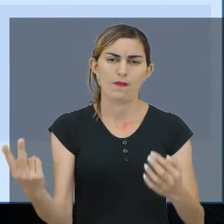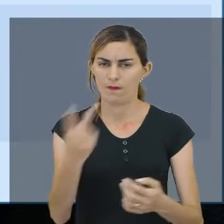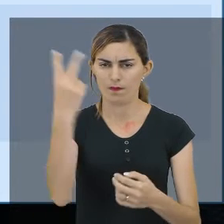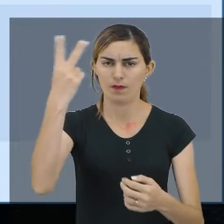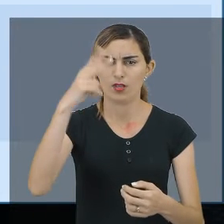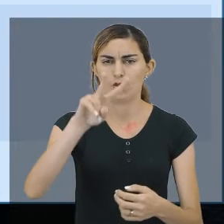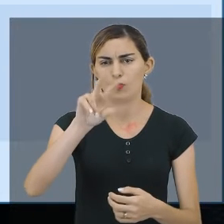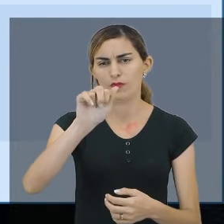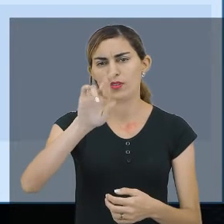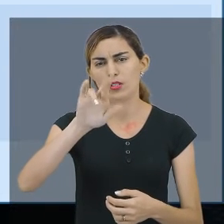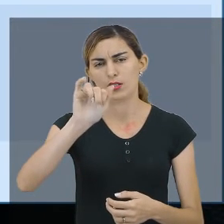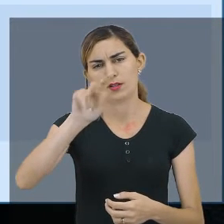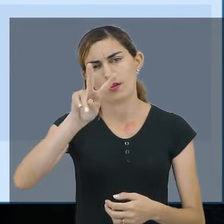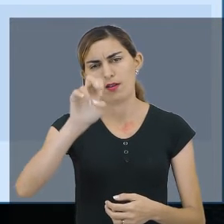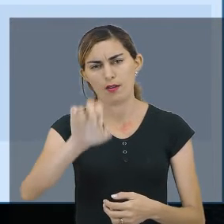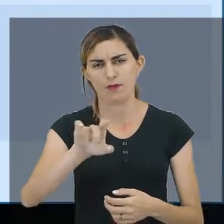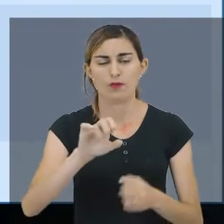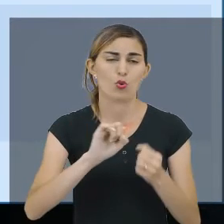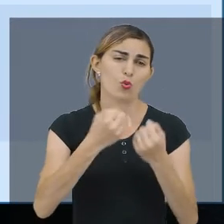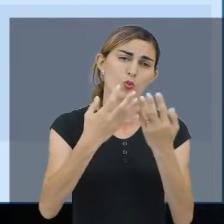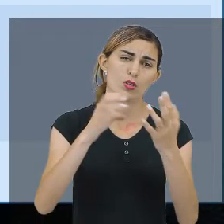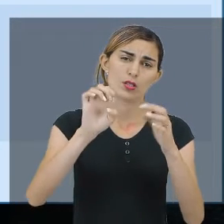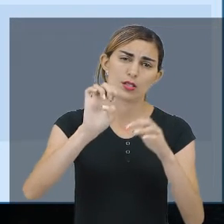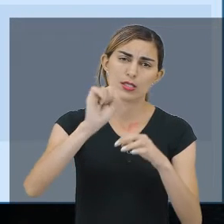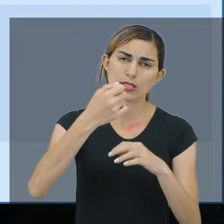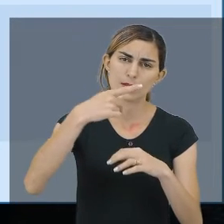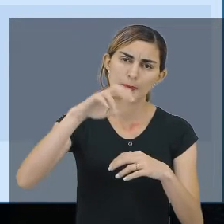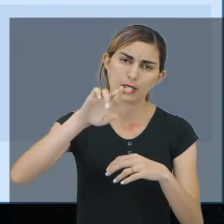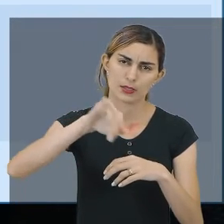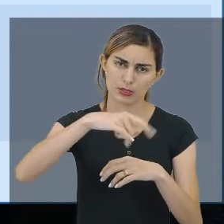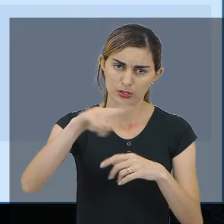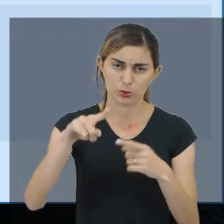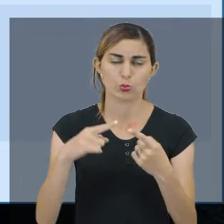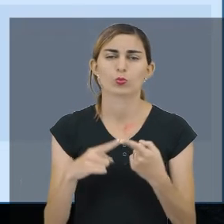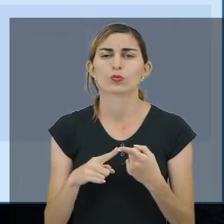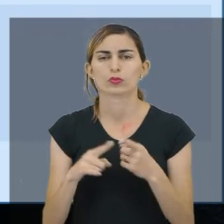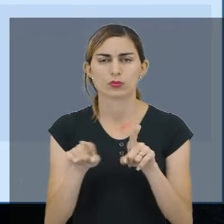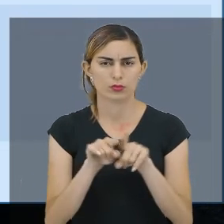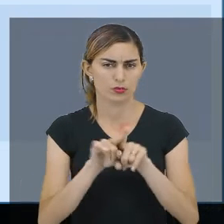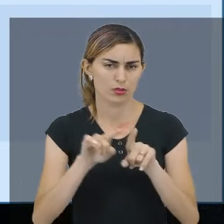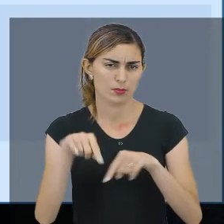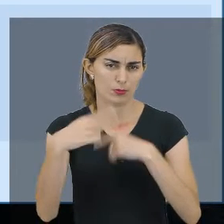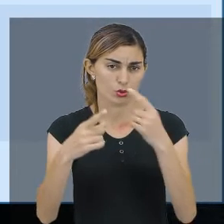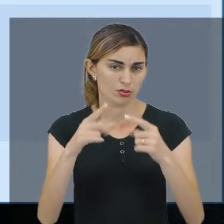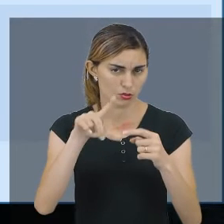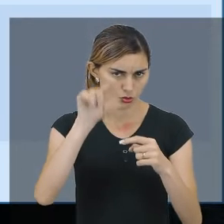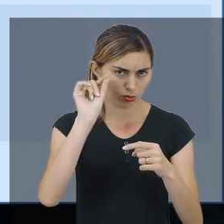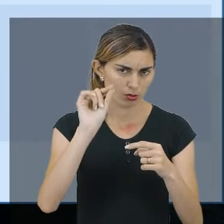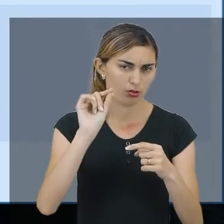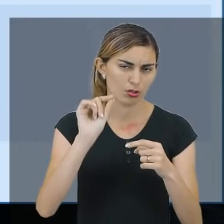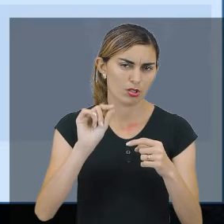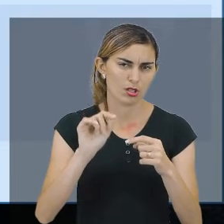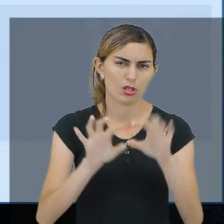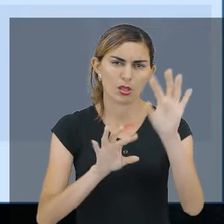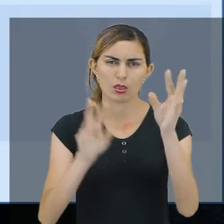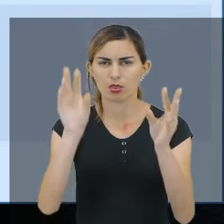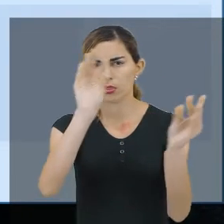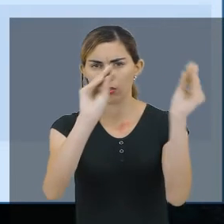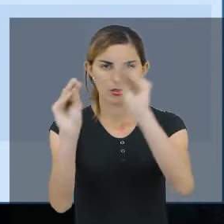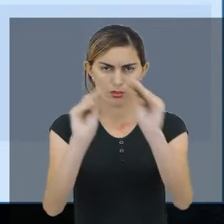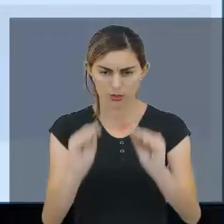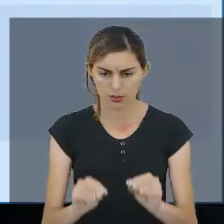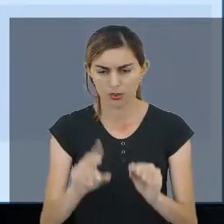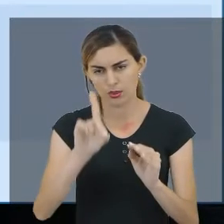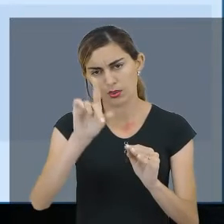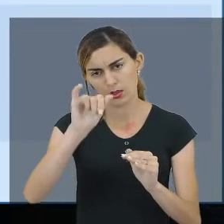uma variável ou até mesmo uma expressão. Então, depois da declaração de uma variável, a manipulação dos dados é